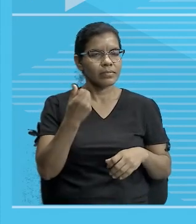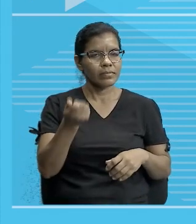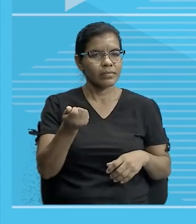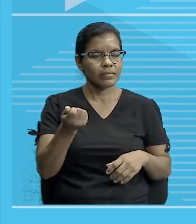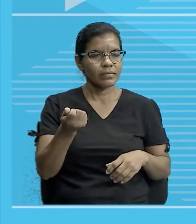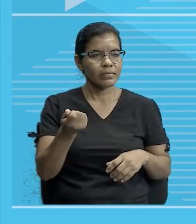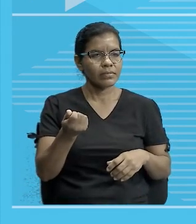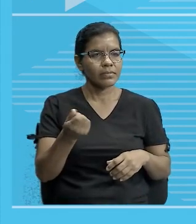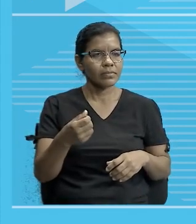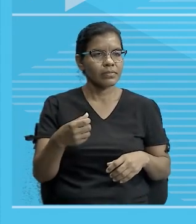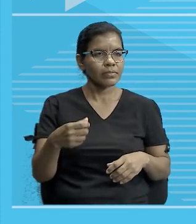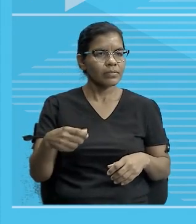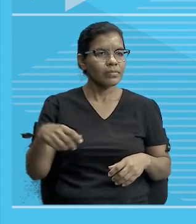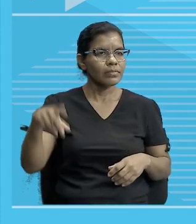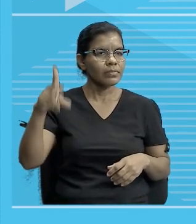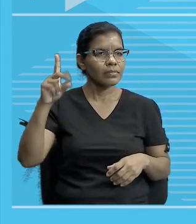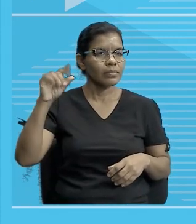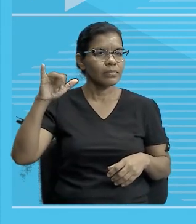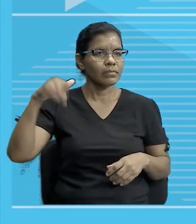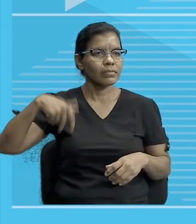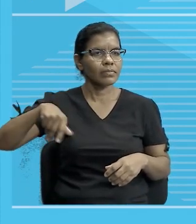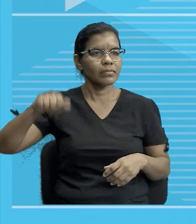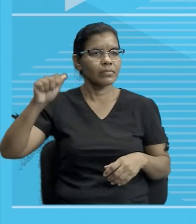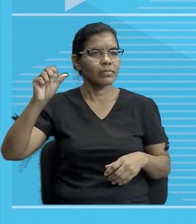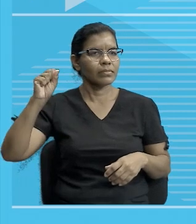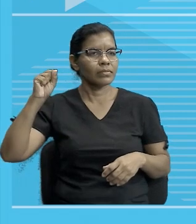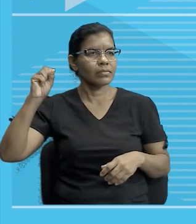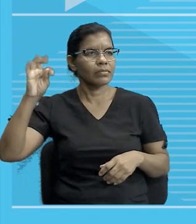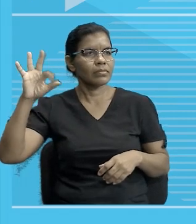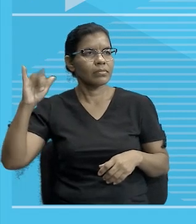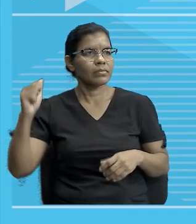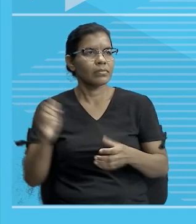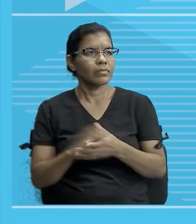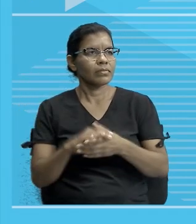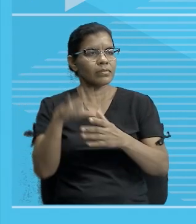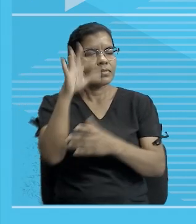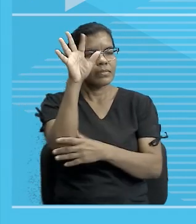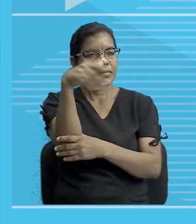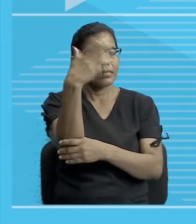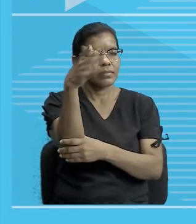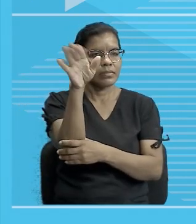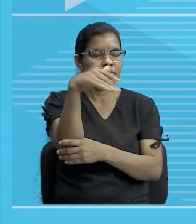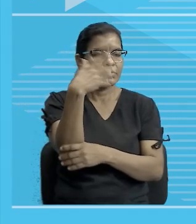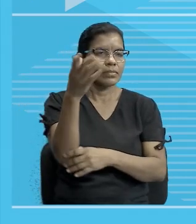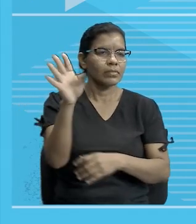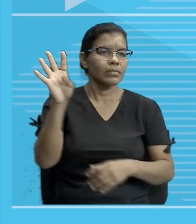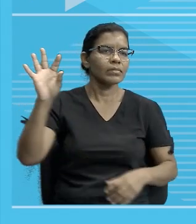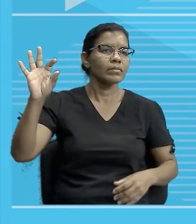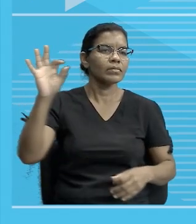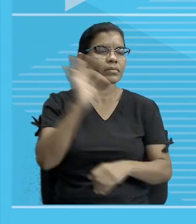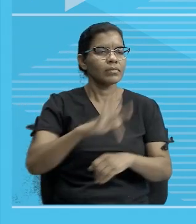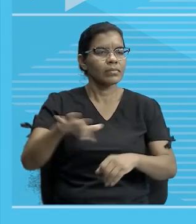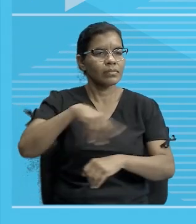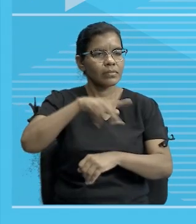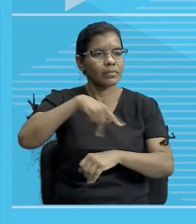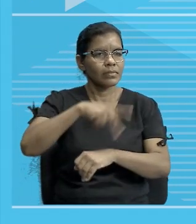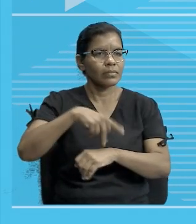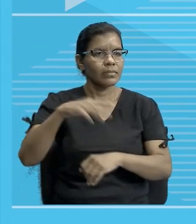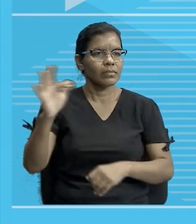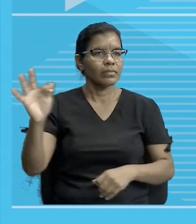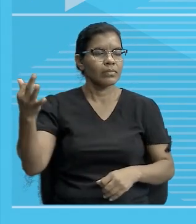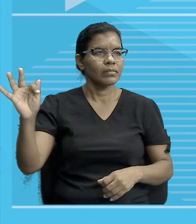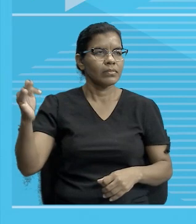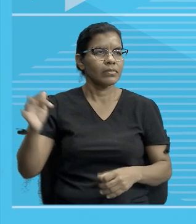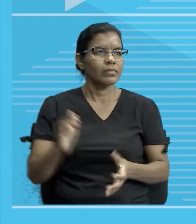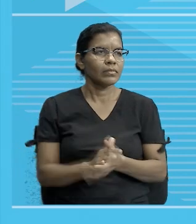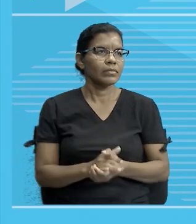da dinastia dos Bourbon, que governava a França. A bandeira tricolor francesa, o barrete frígio,